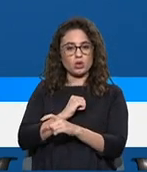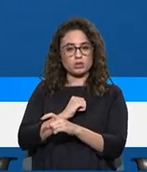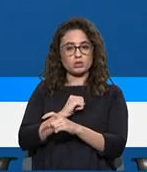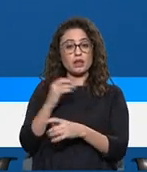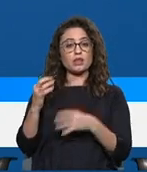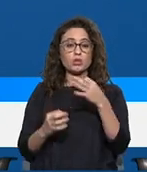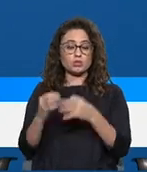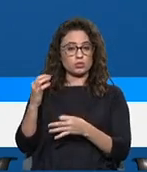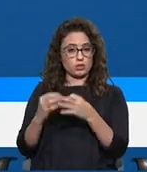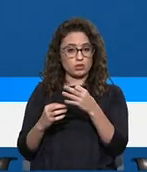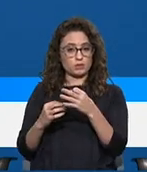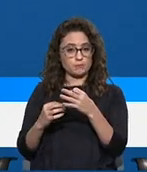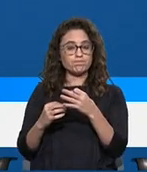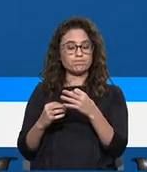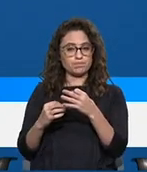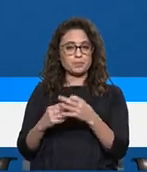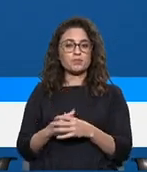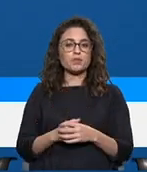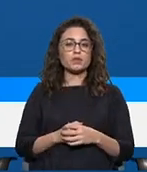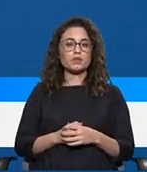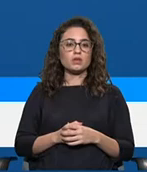tribunal, que